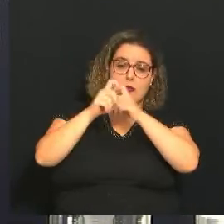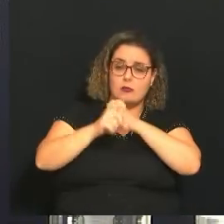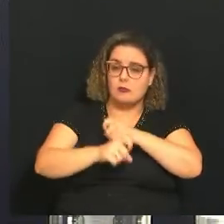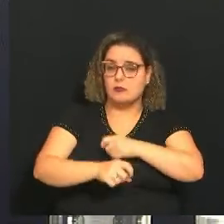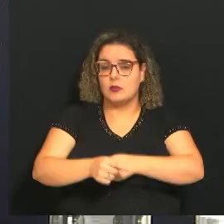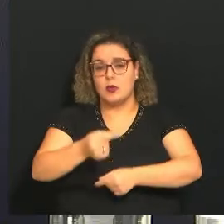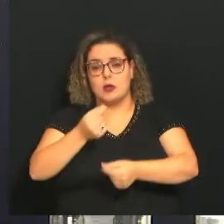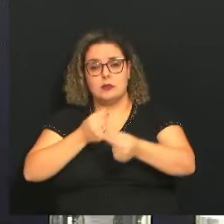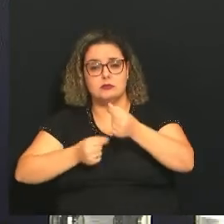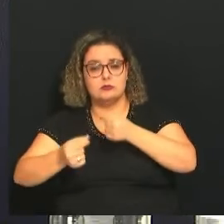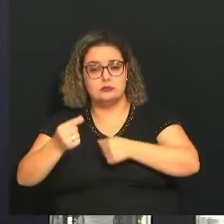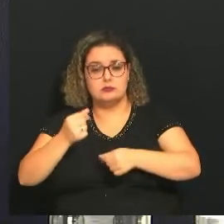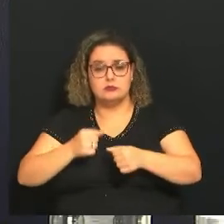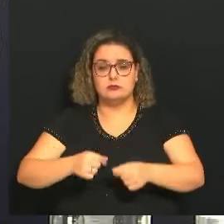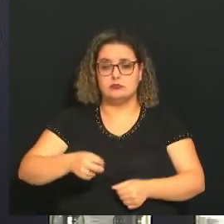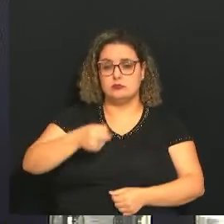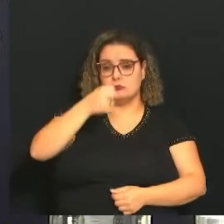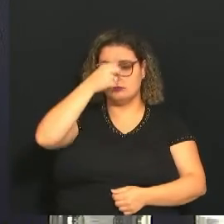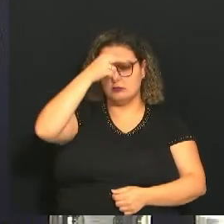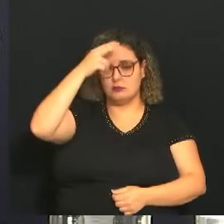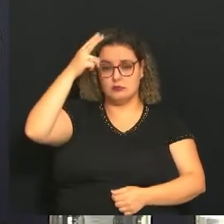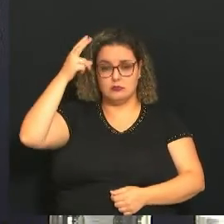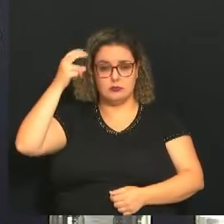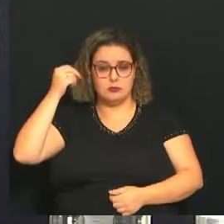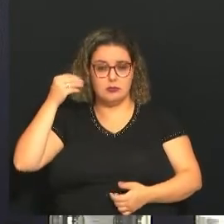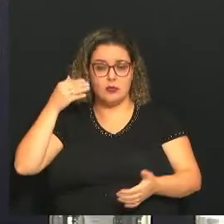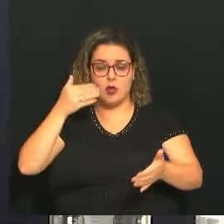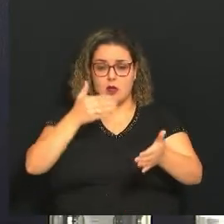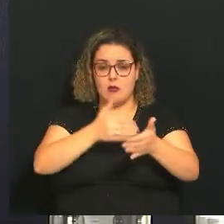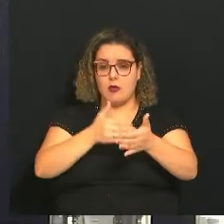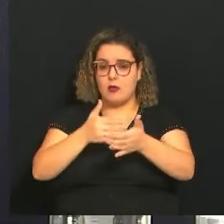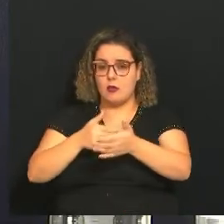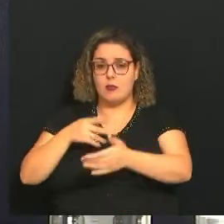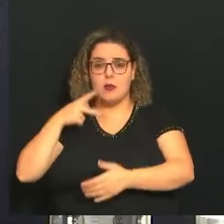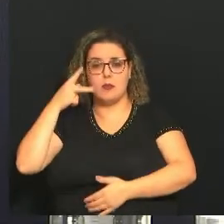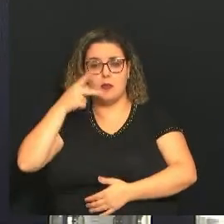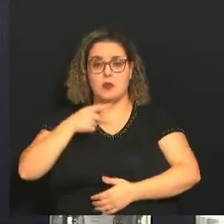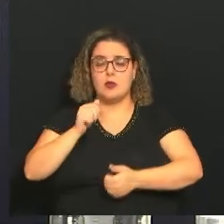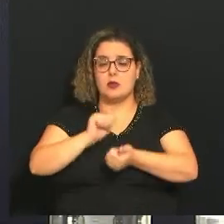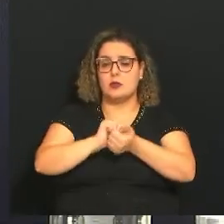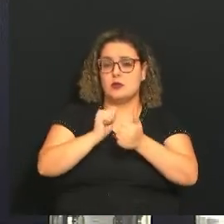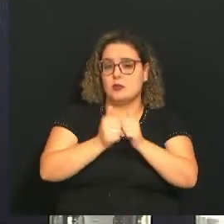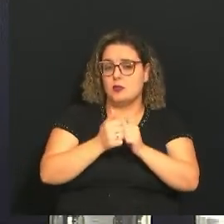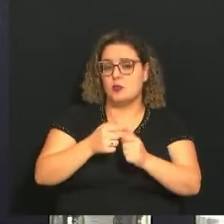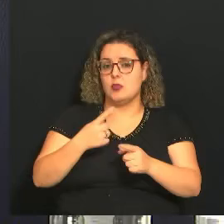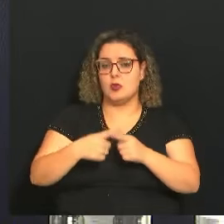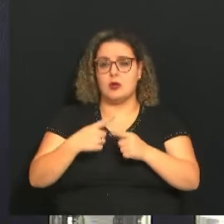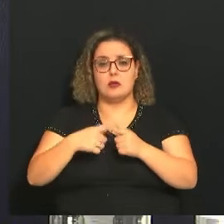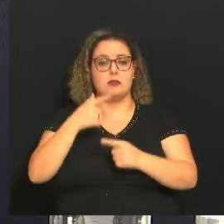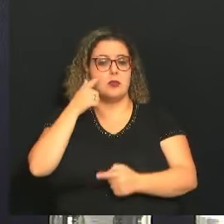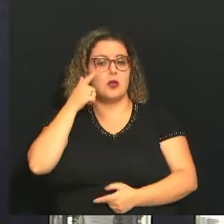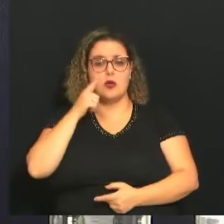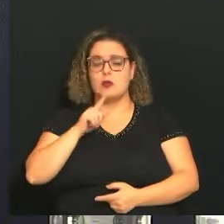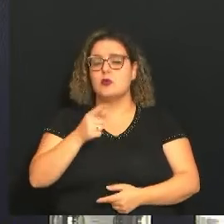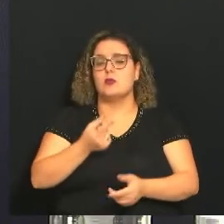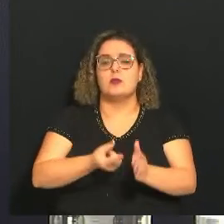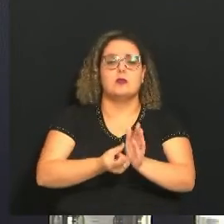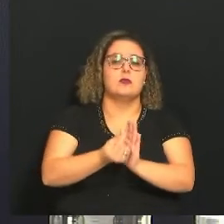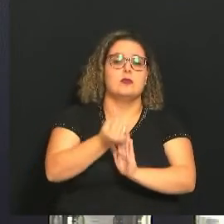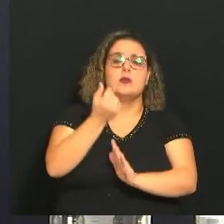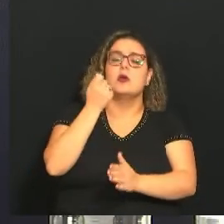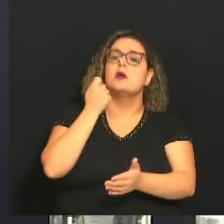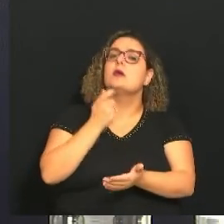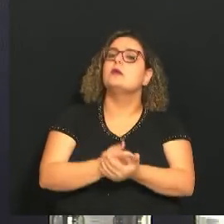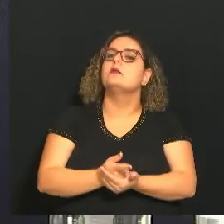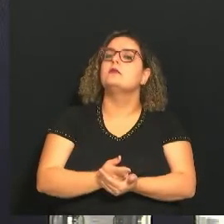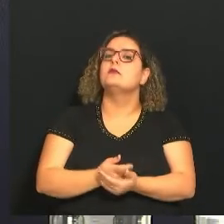de Campinas, enfim, vai ter uma política de ajuste, porque não está conseguindo cumprir com as contas, mas o que a gente vê dessa vez é que